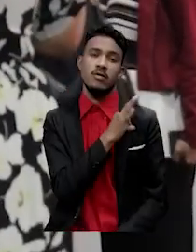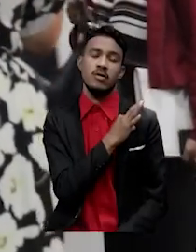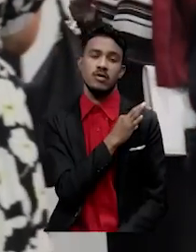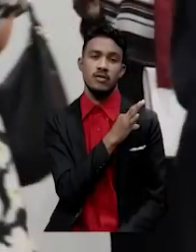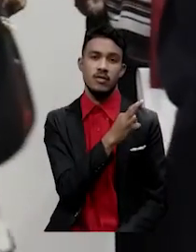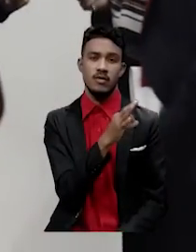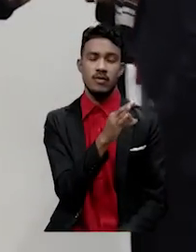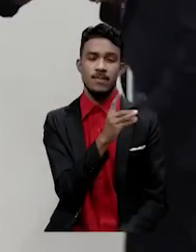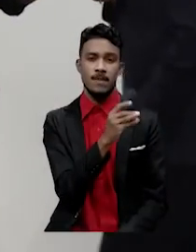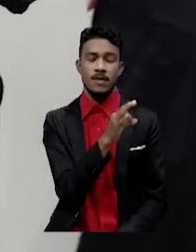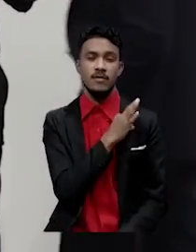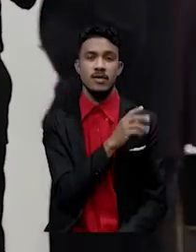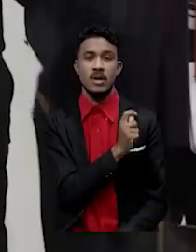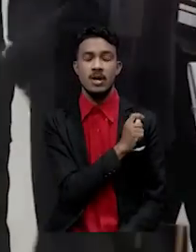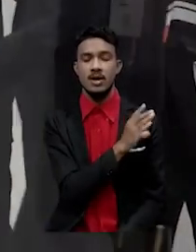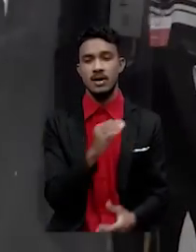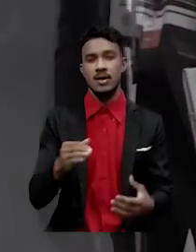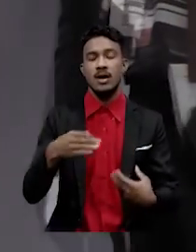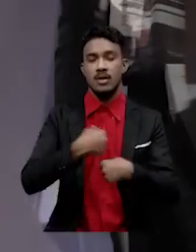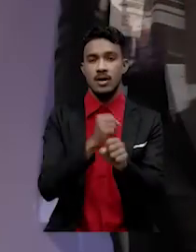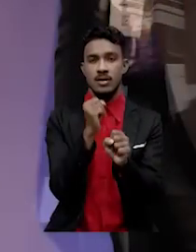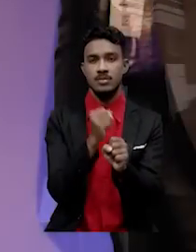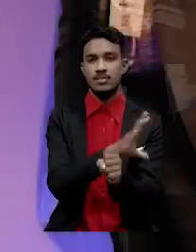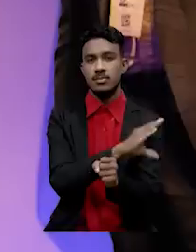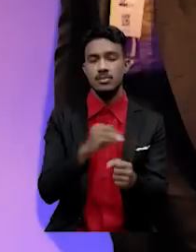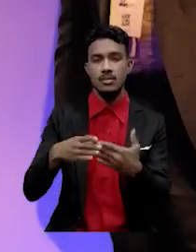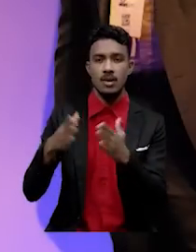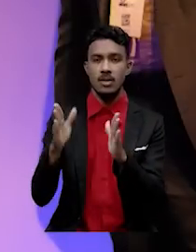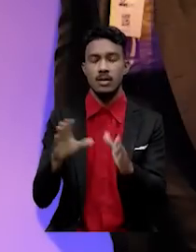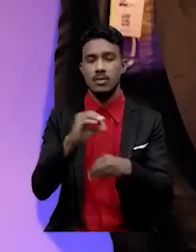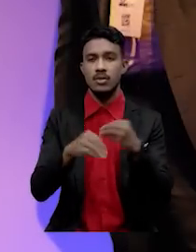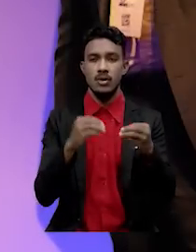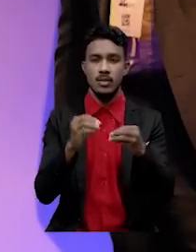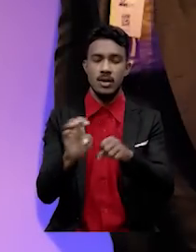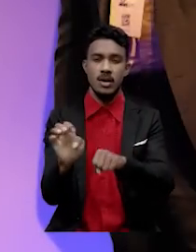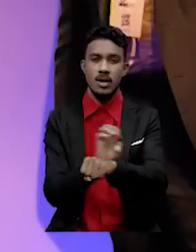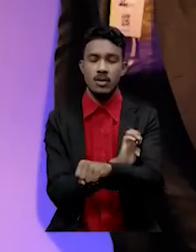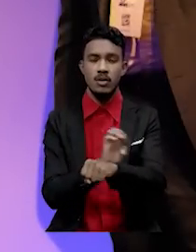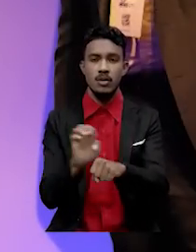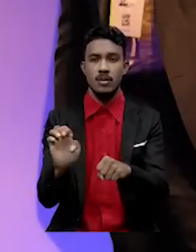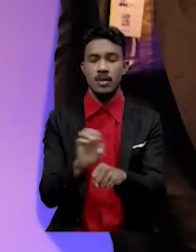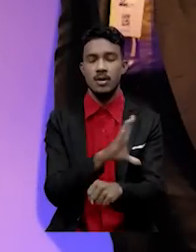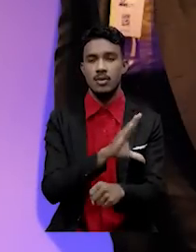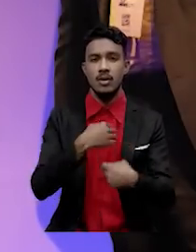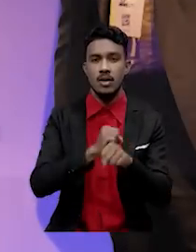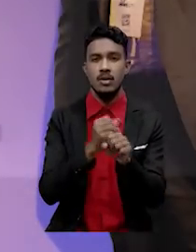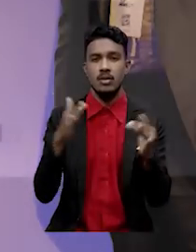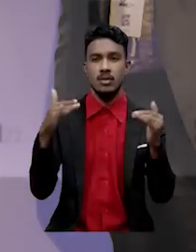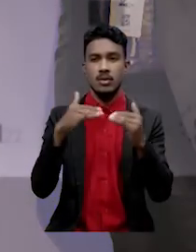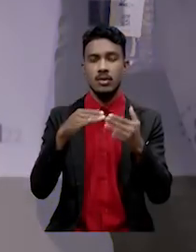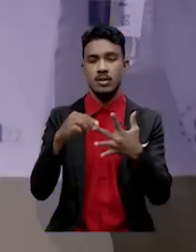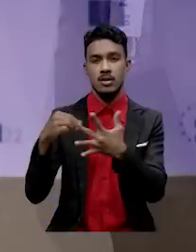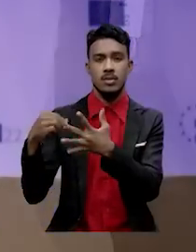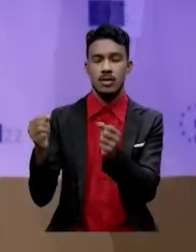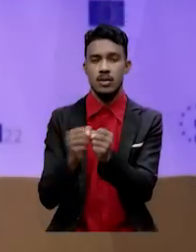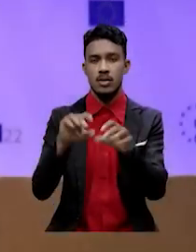Rionduaru Anulure Singrua, lidera a delegação da Conferência Conaba Economia Azul, no Alau Reunião Estratégico, o